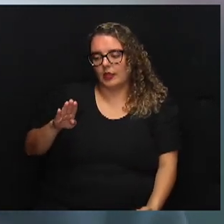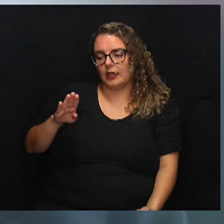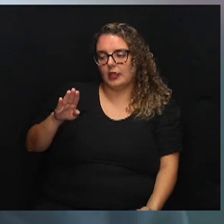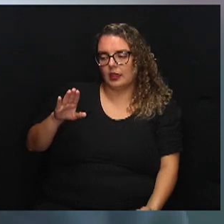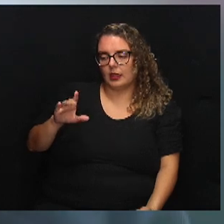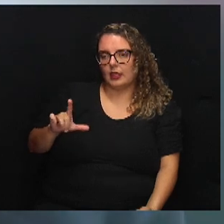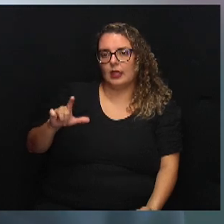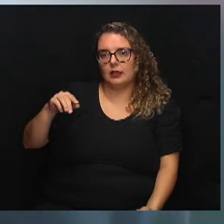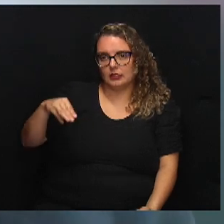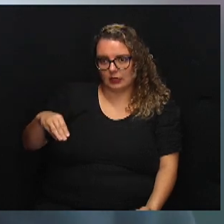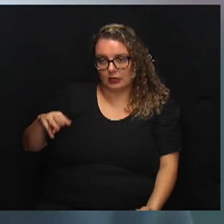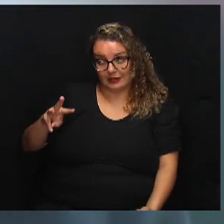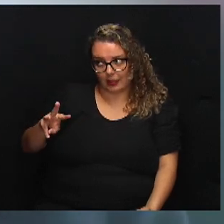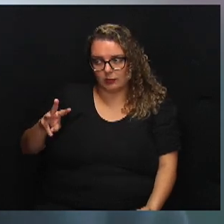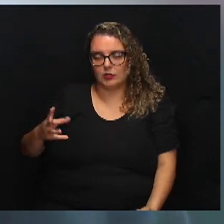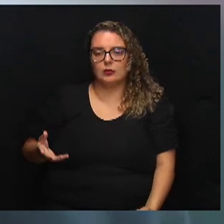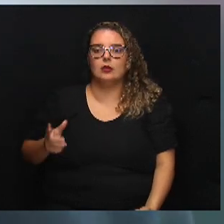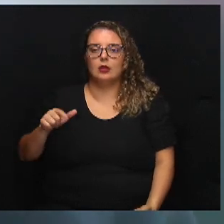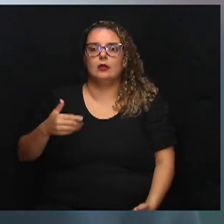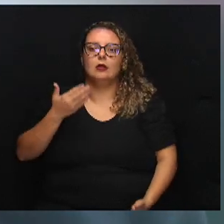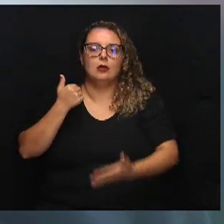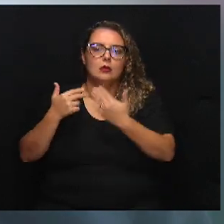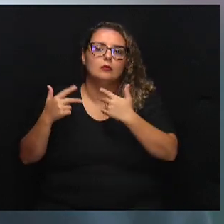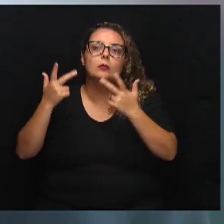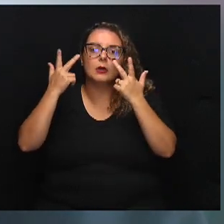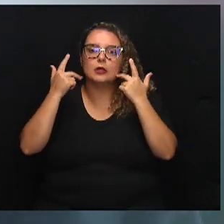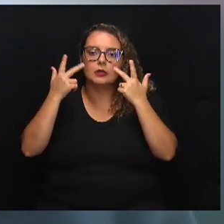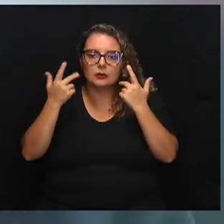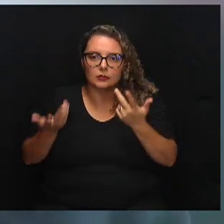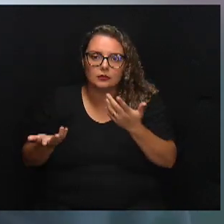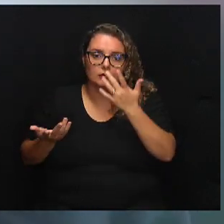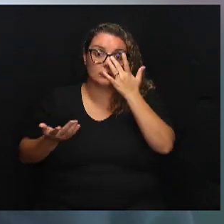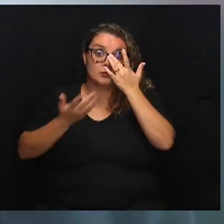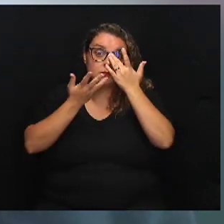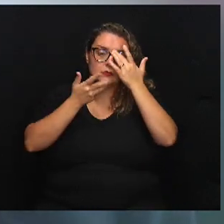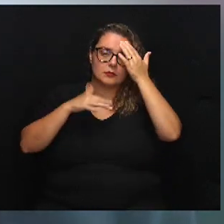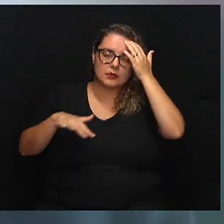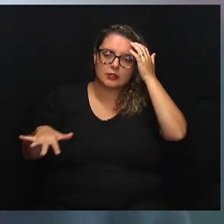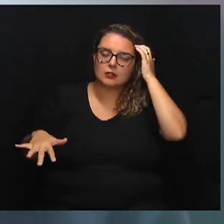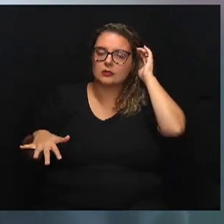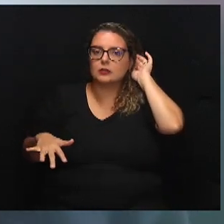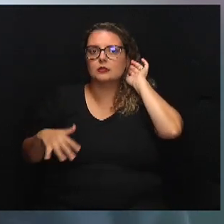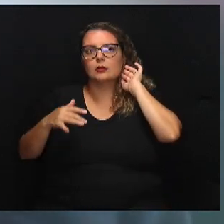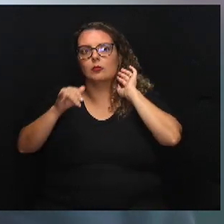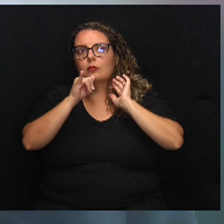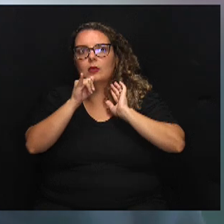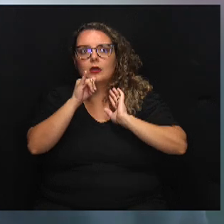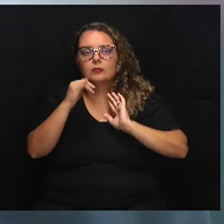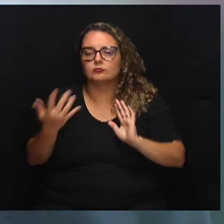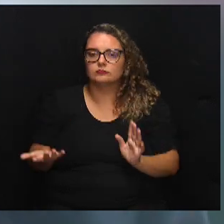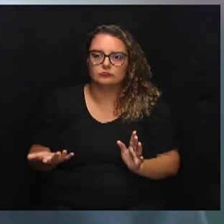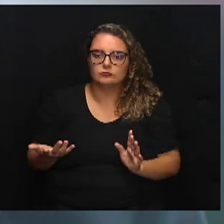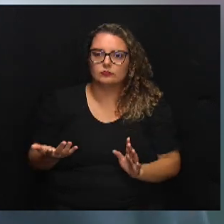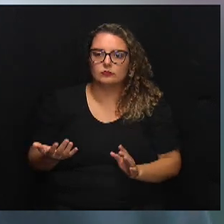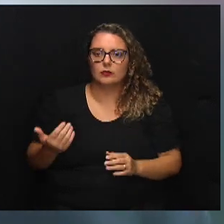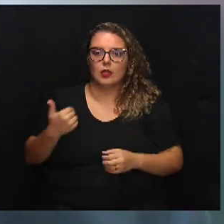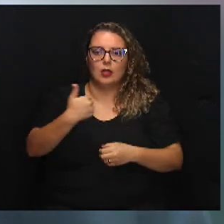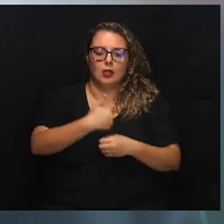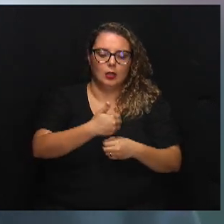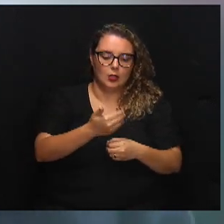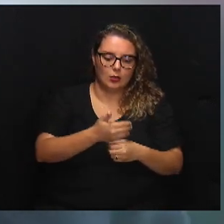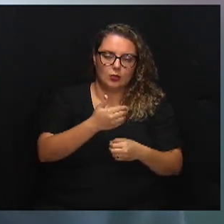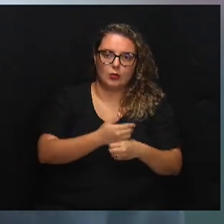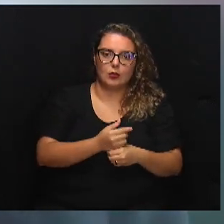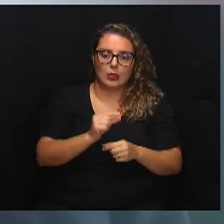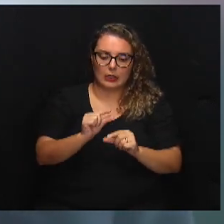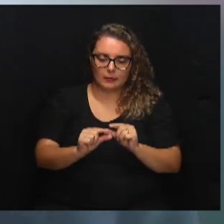os alimentos na sua conformação natural para a criança. Então, por exemplo, já um legume em pedaço,